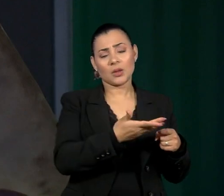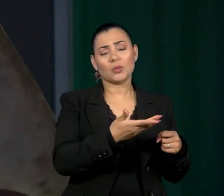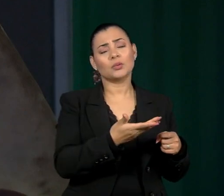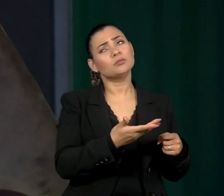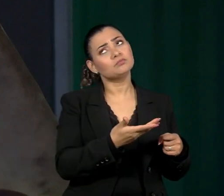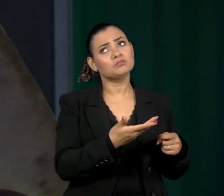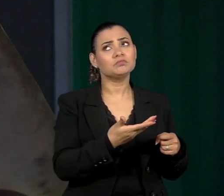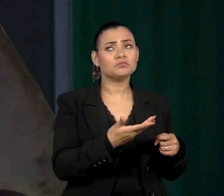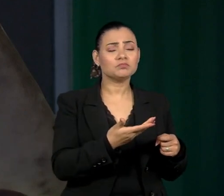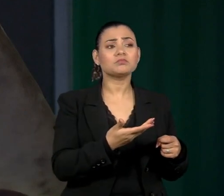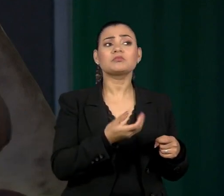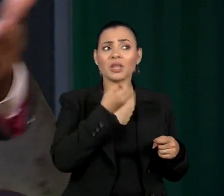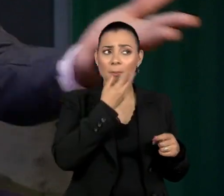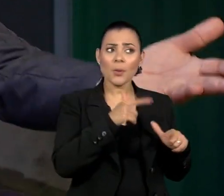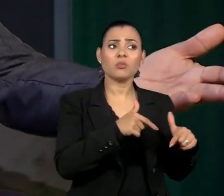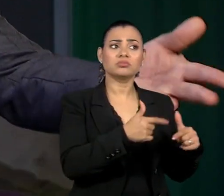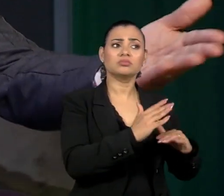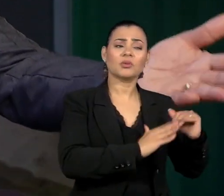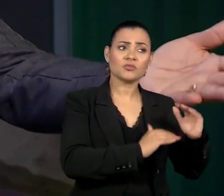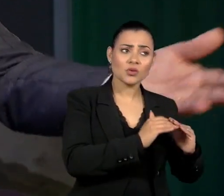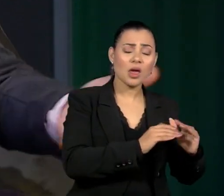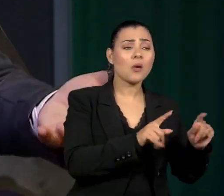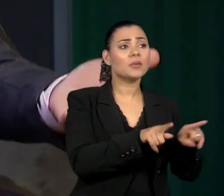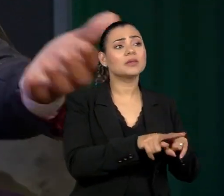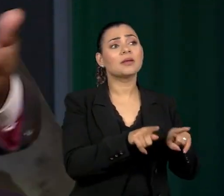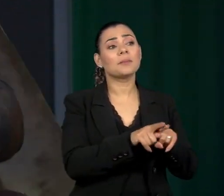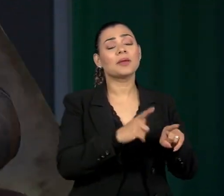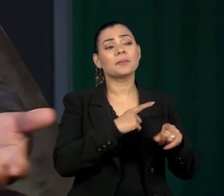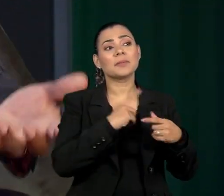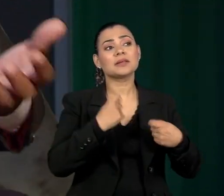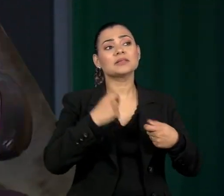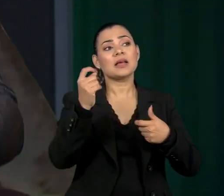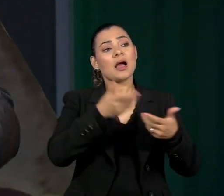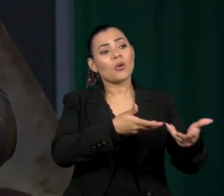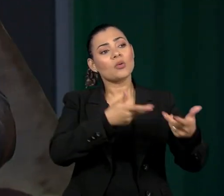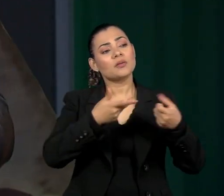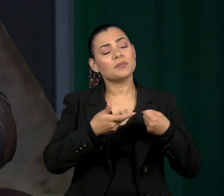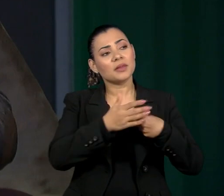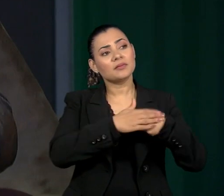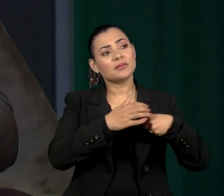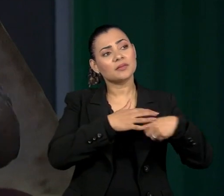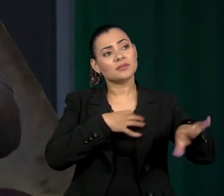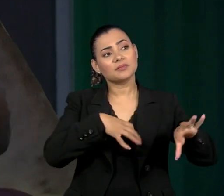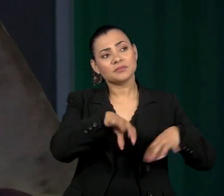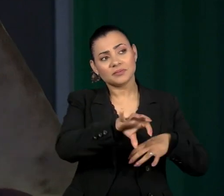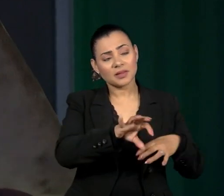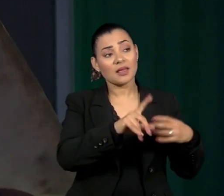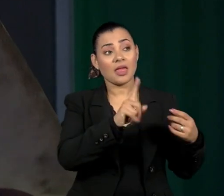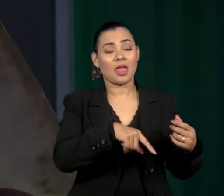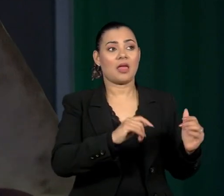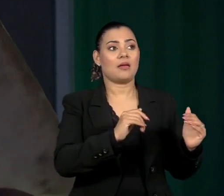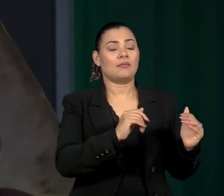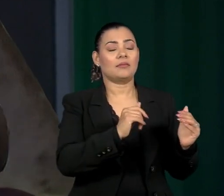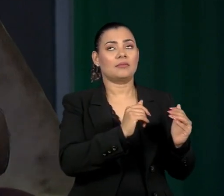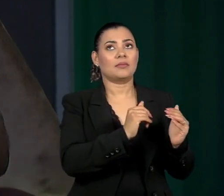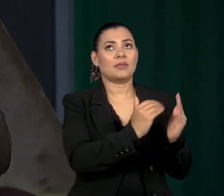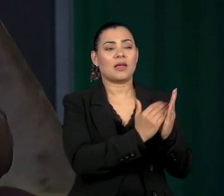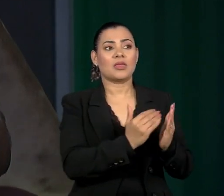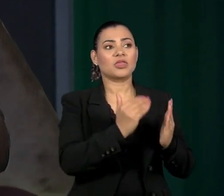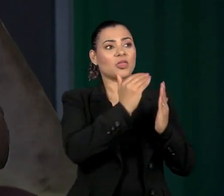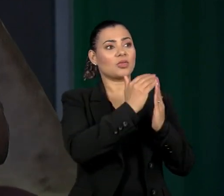precisaria, além de ser um bom médico, ainda contemplar essas dimensões do acolhimento, da afetividade. Quer dizer, esse é um plus, né? E